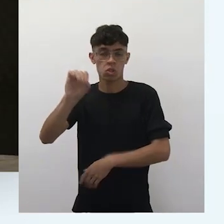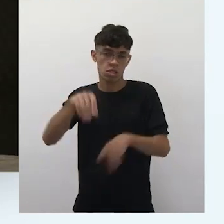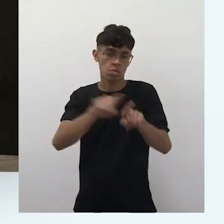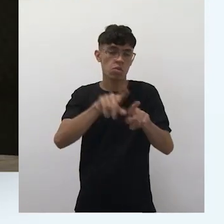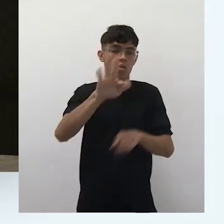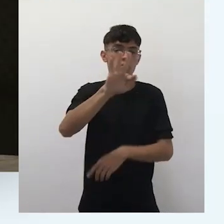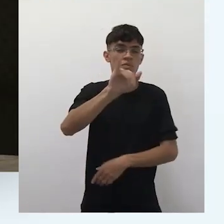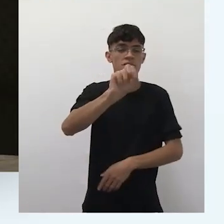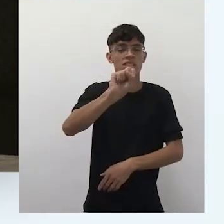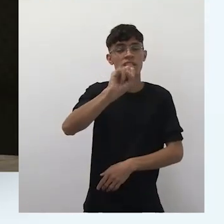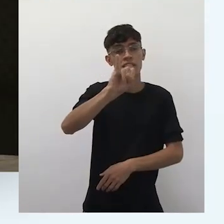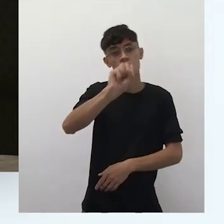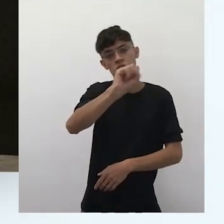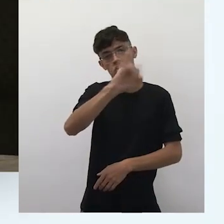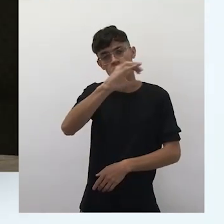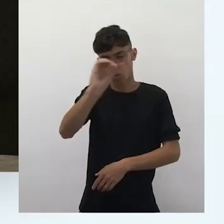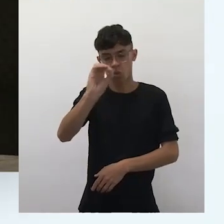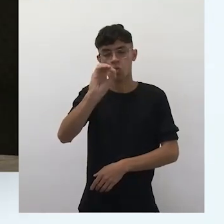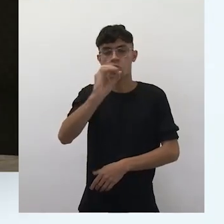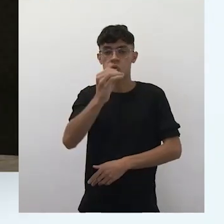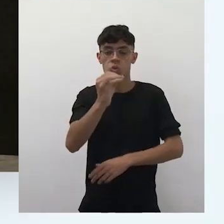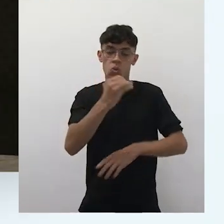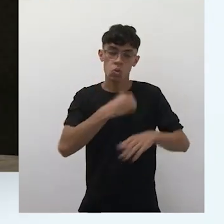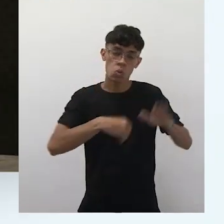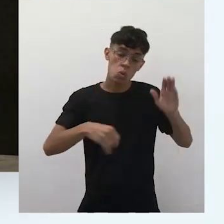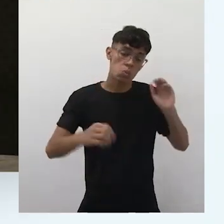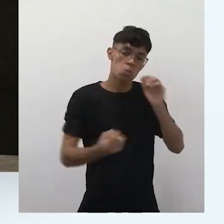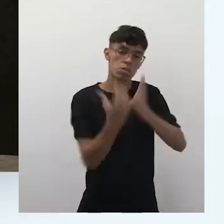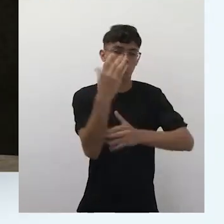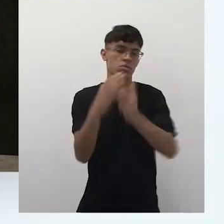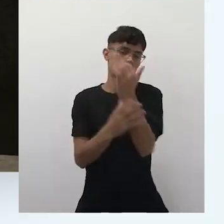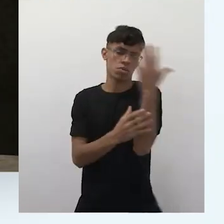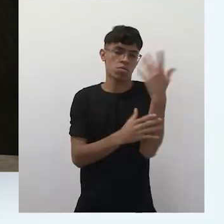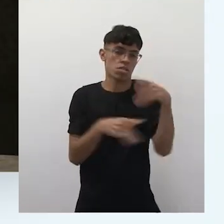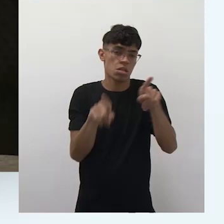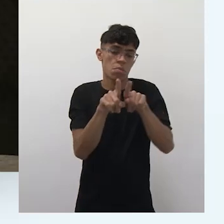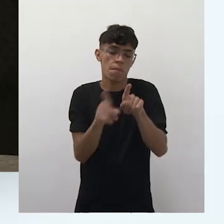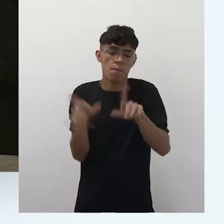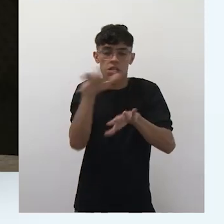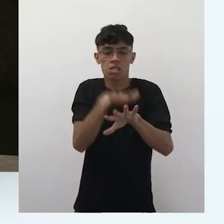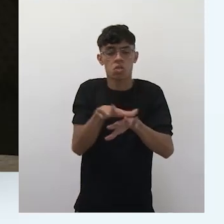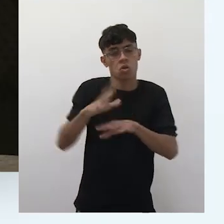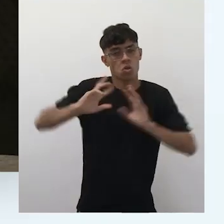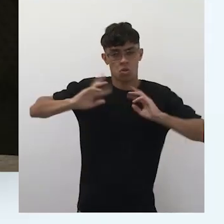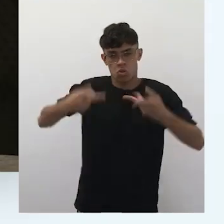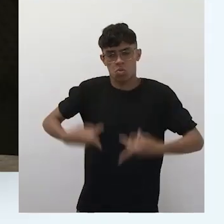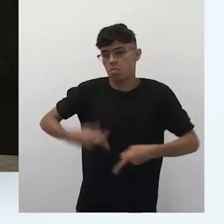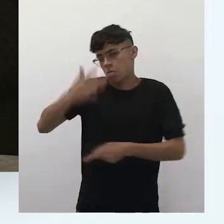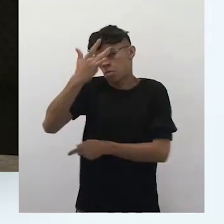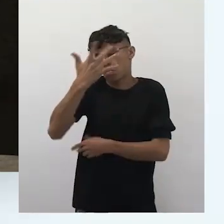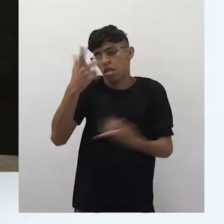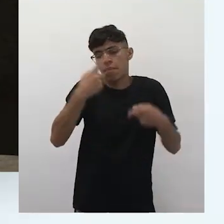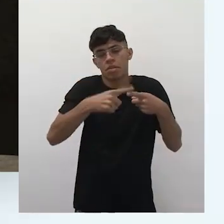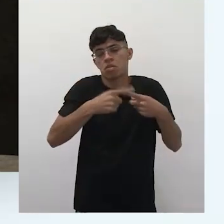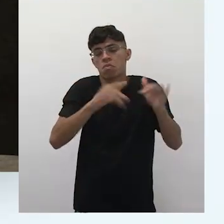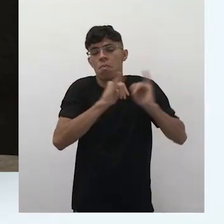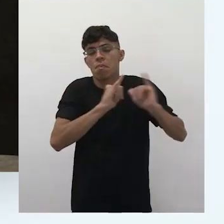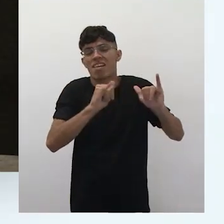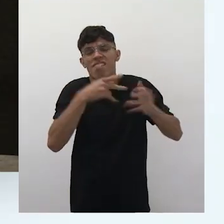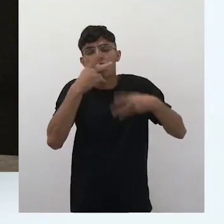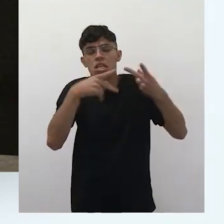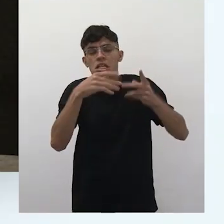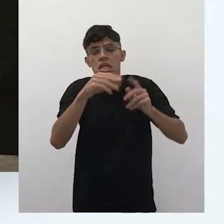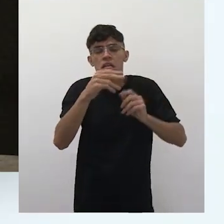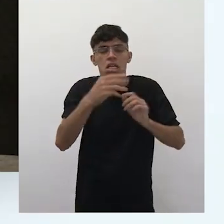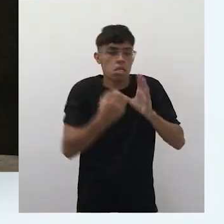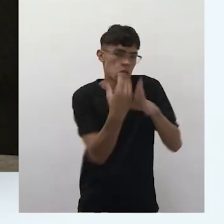ambiente. Mas nós devemos integrar também, né, o ser humano, porque quando a gente só fala de natureza e não